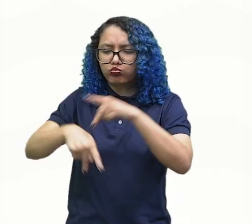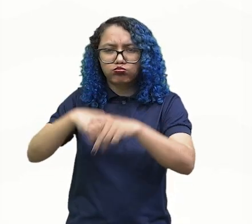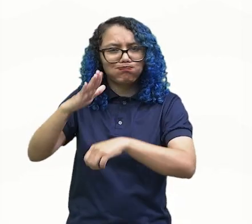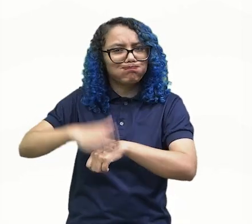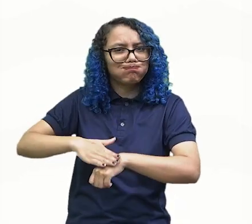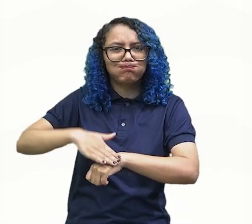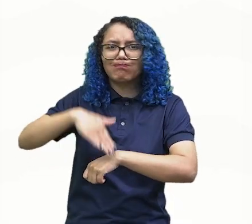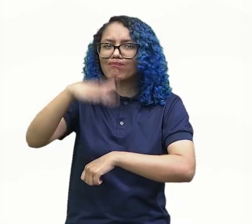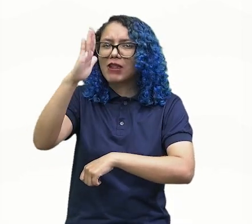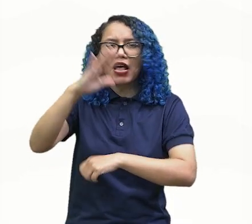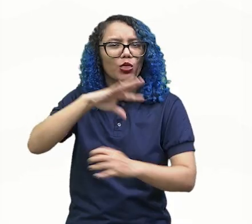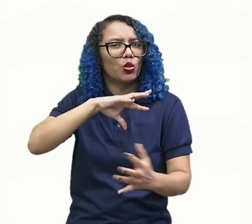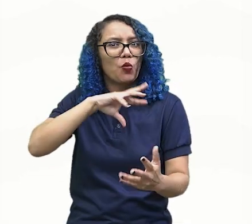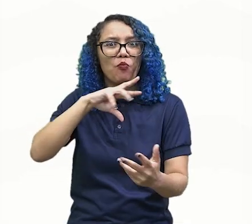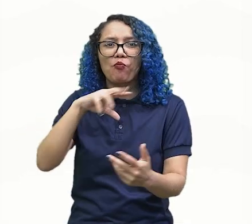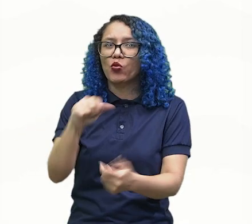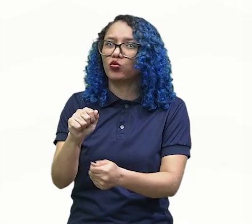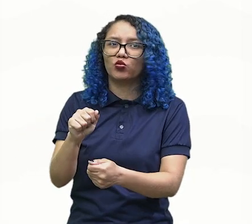populoso do